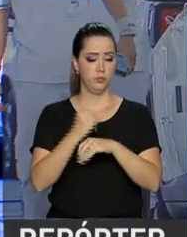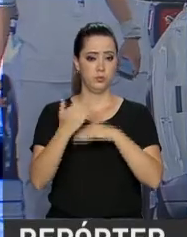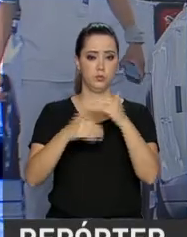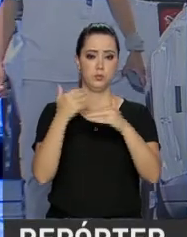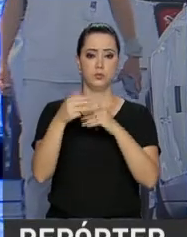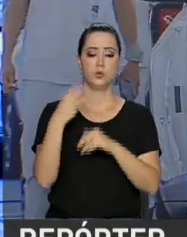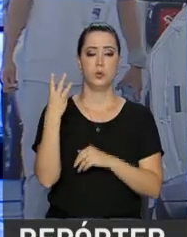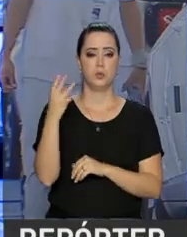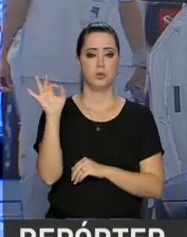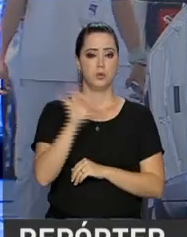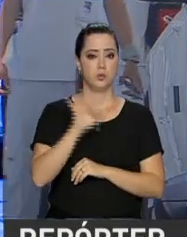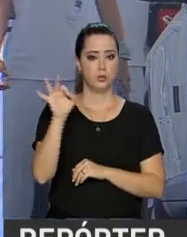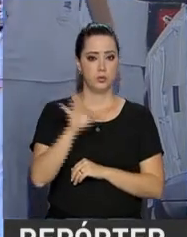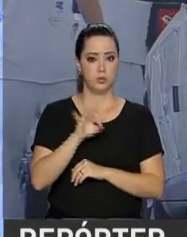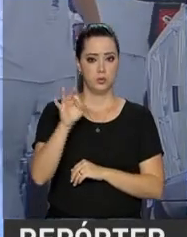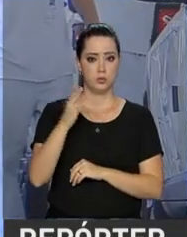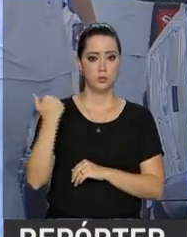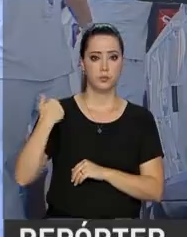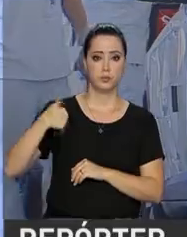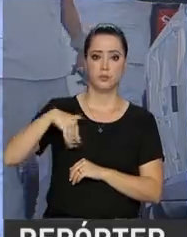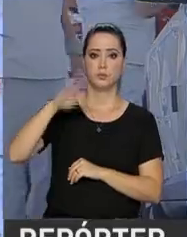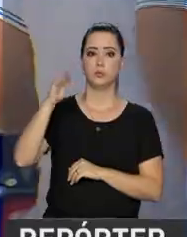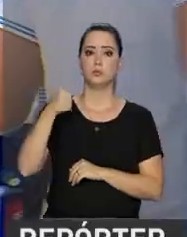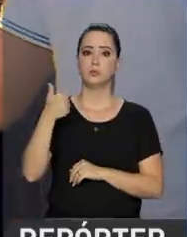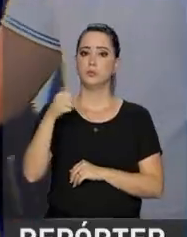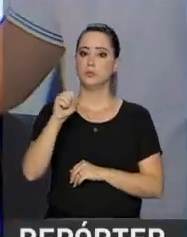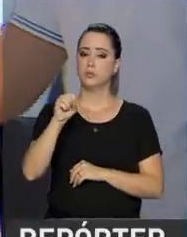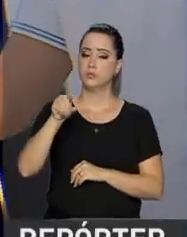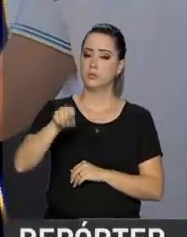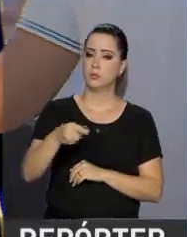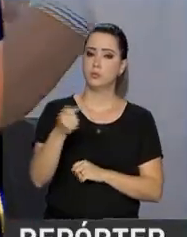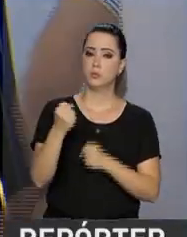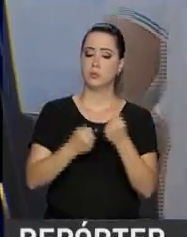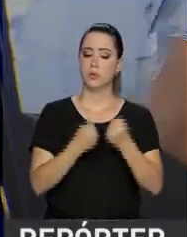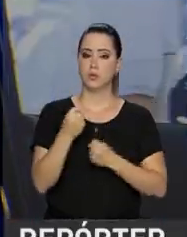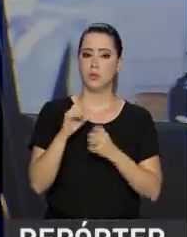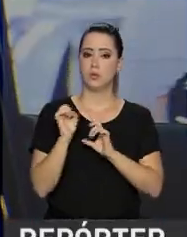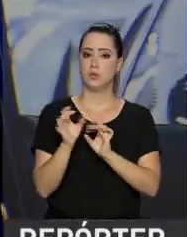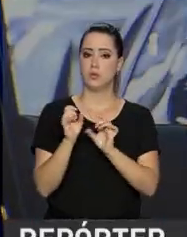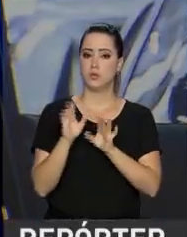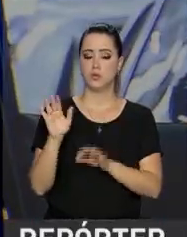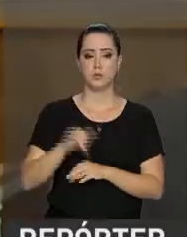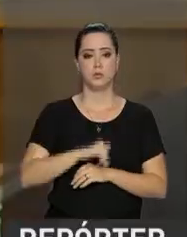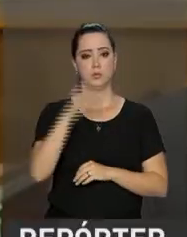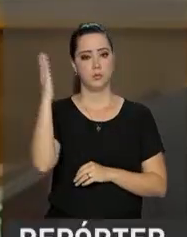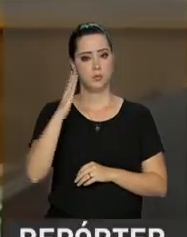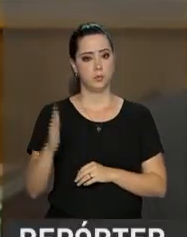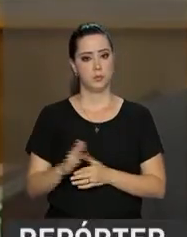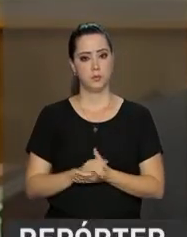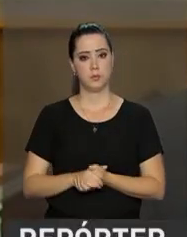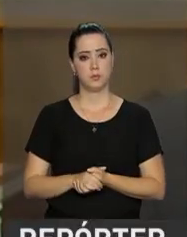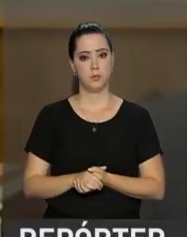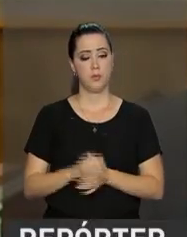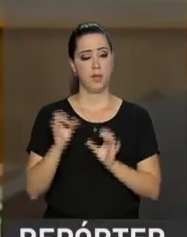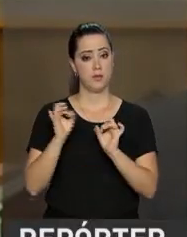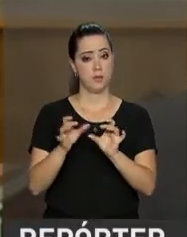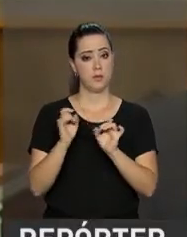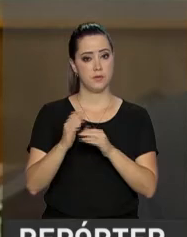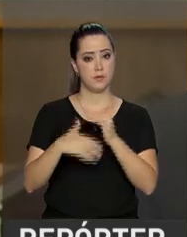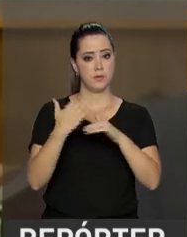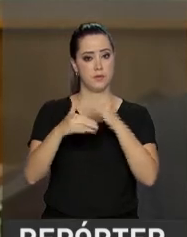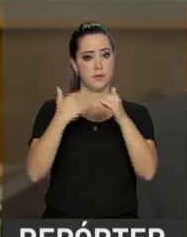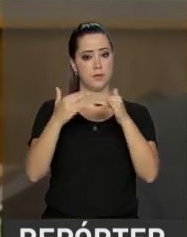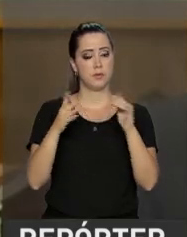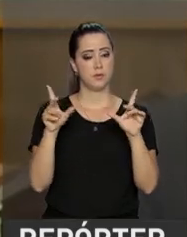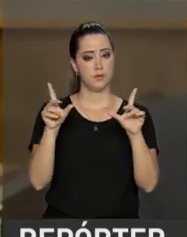a 3%, com mais de 180 mil veículos vendidos para o exterior. As exportações